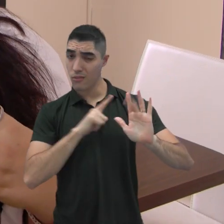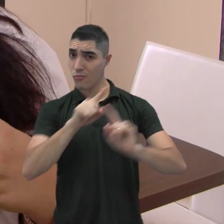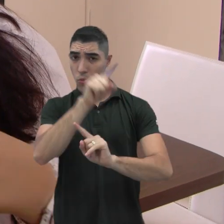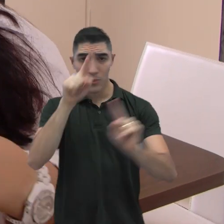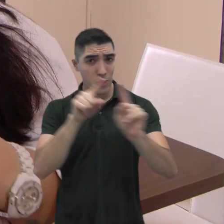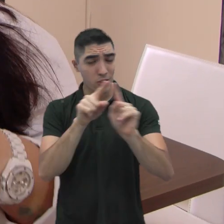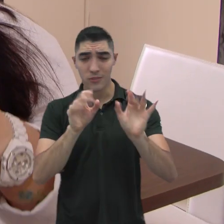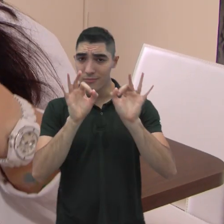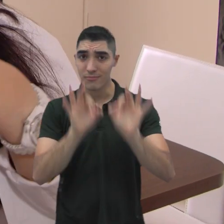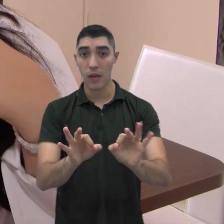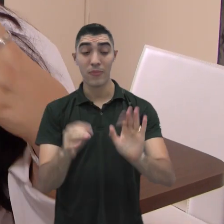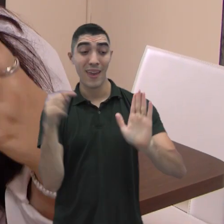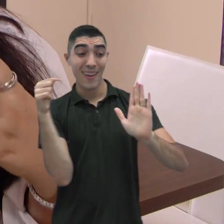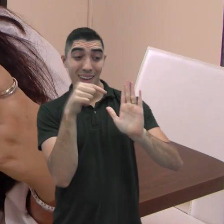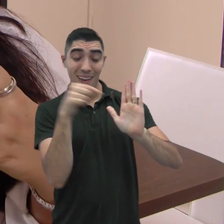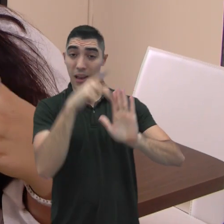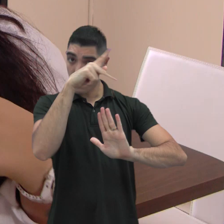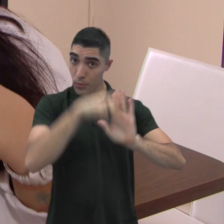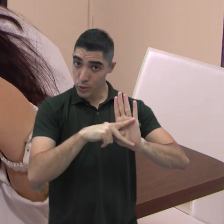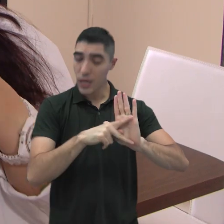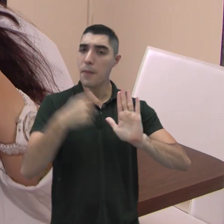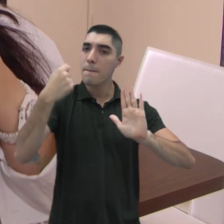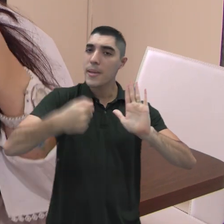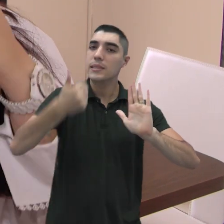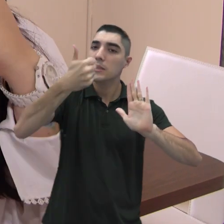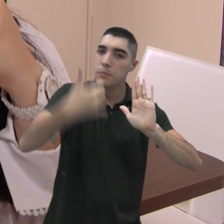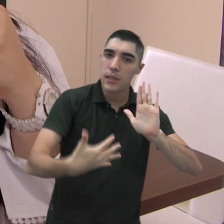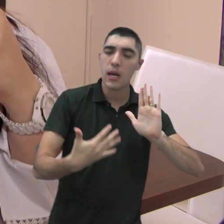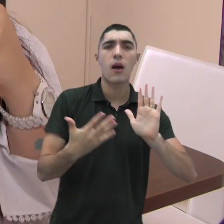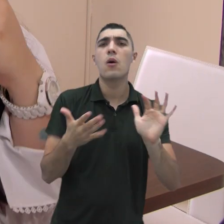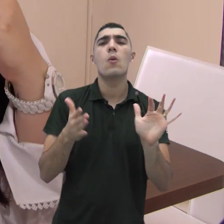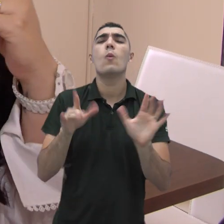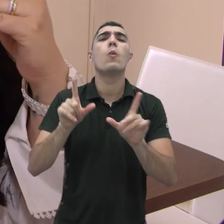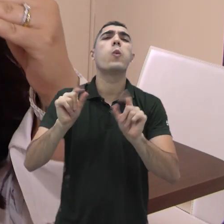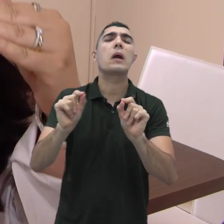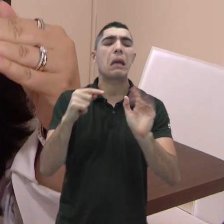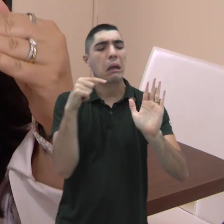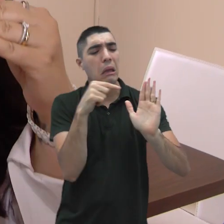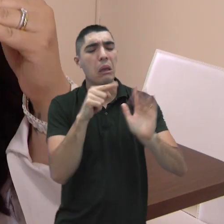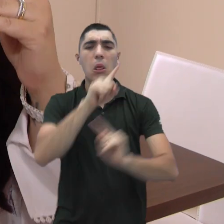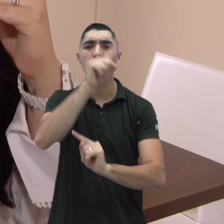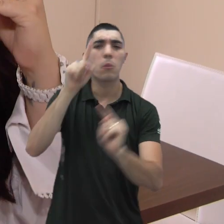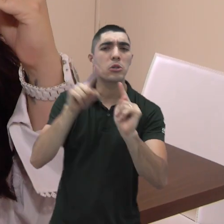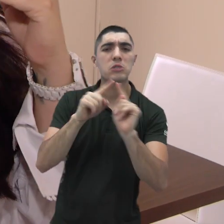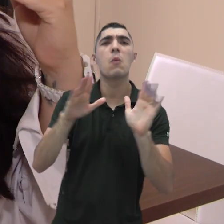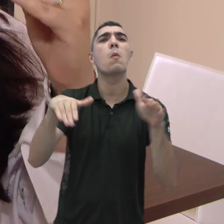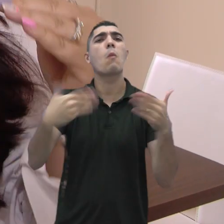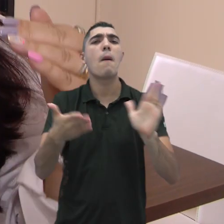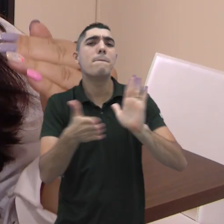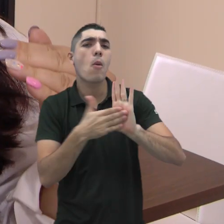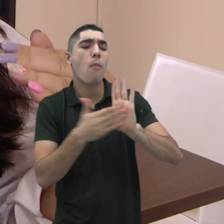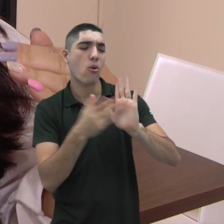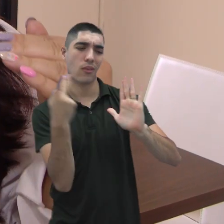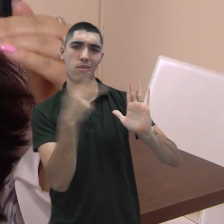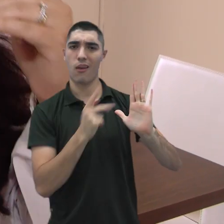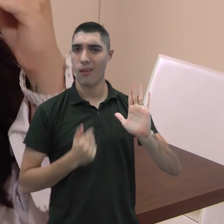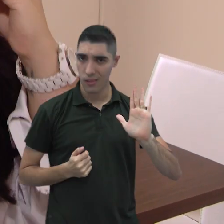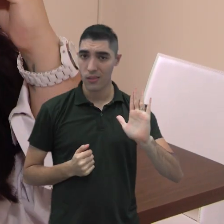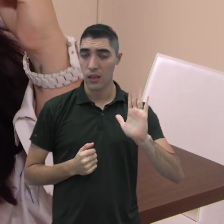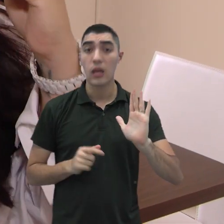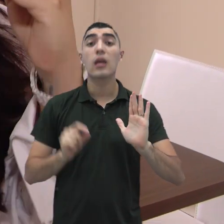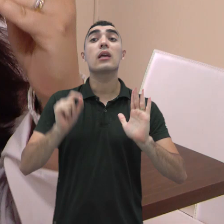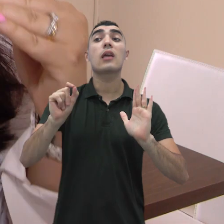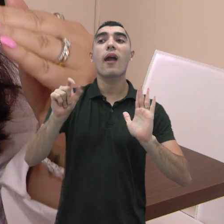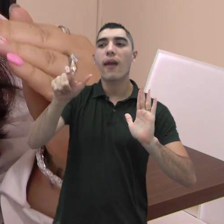objetivo, especificar nesse projeto qual é exatamente a meta delas, qual é o propósito delas,